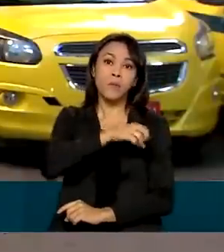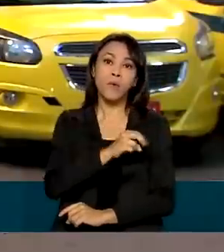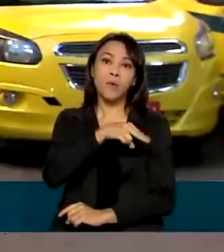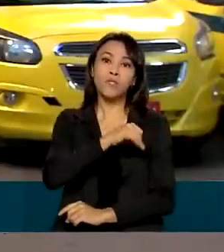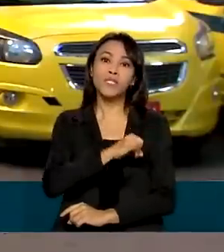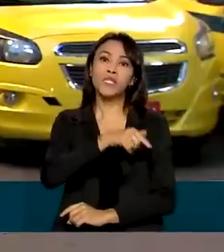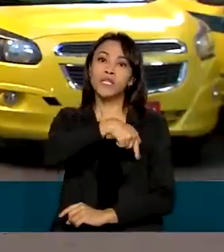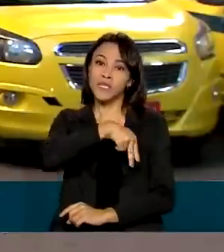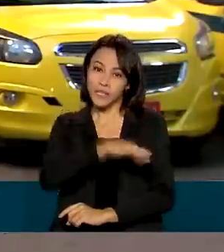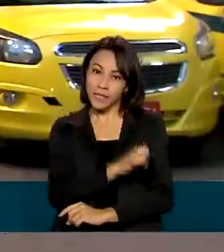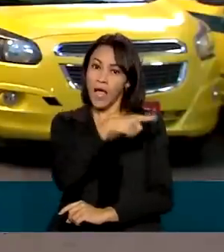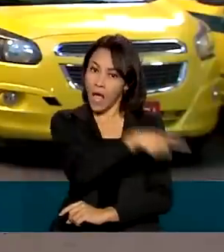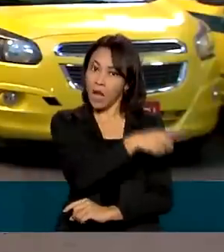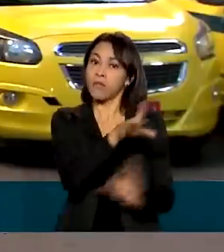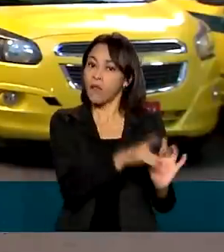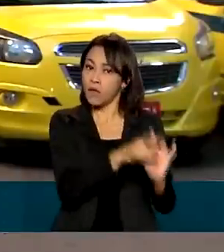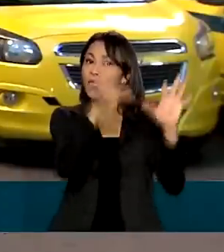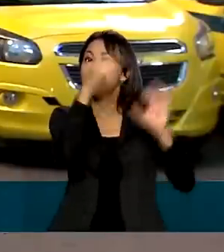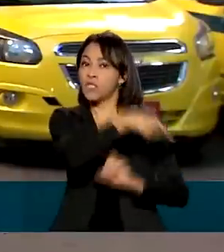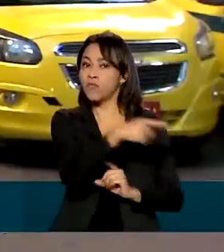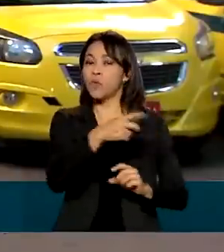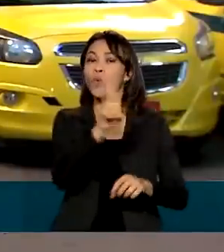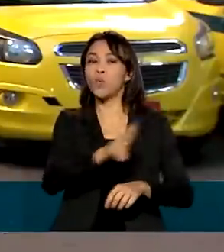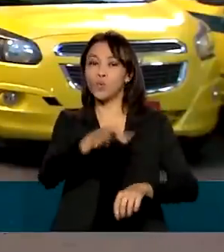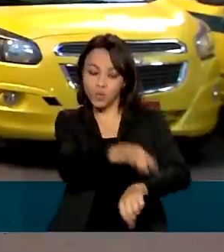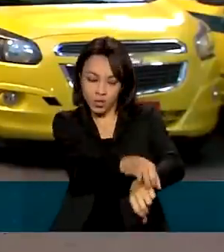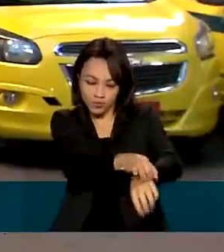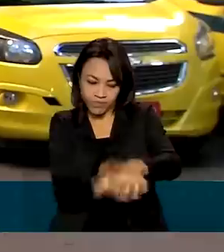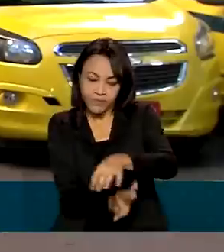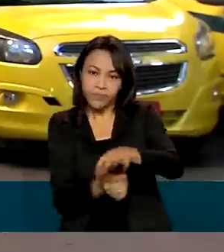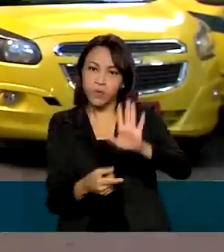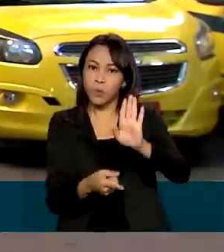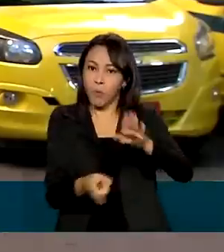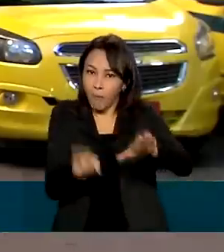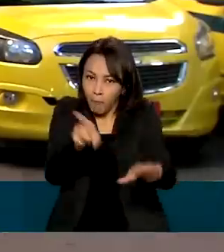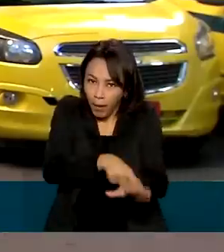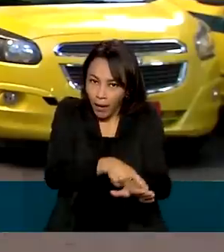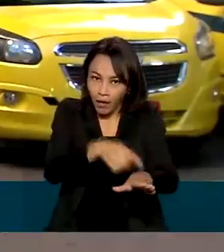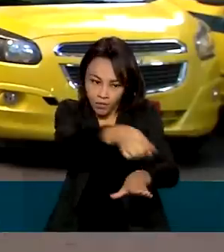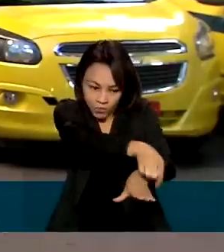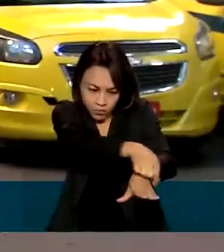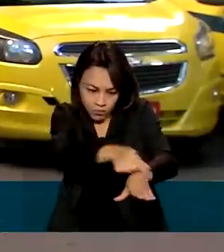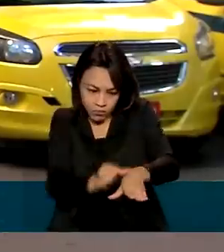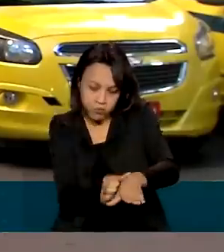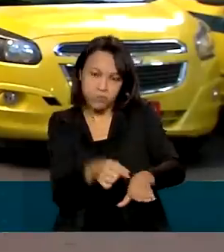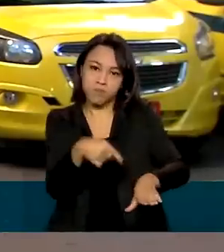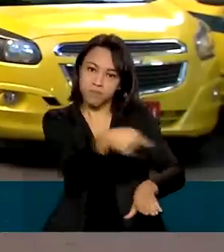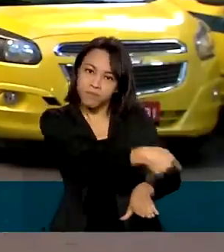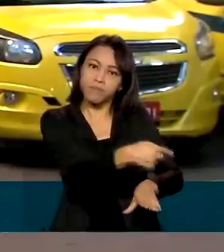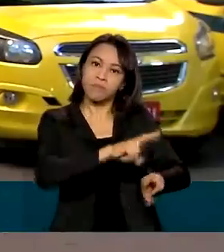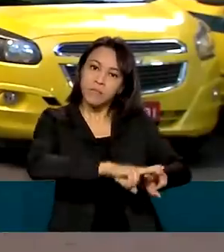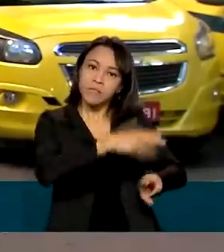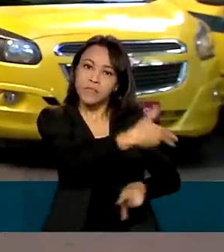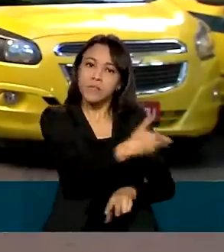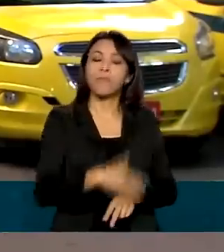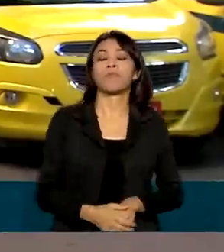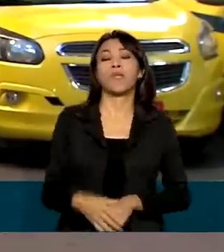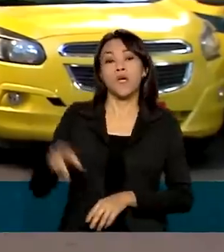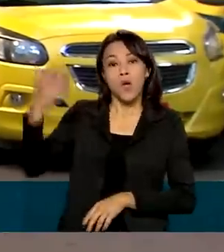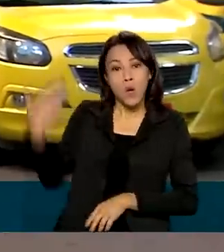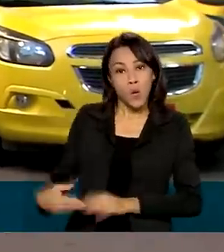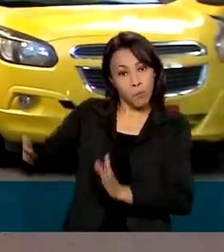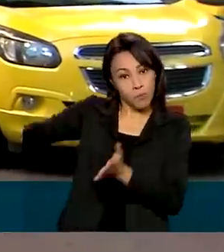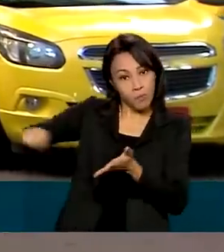hoje responde ao processo em liberdade com uso de tornozeleira eletrônica e o Dr. Jairinho continua preso. Ao sancionar a lei, o presidente